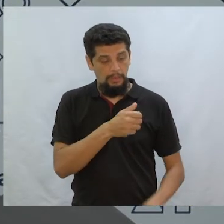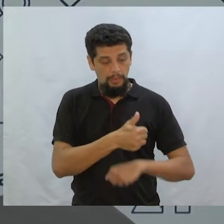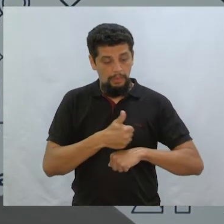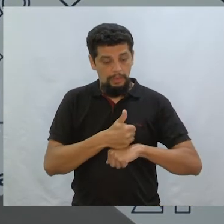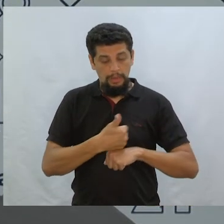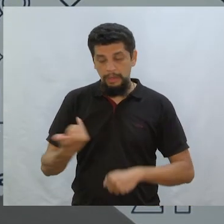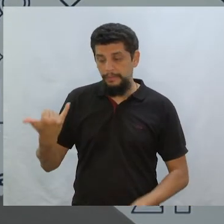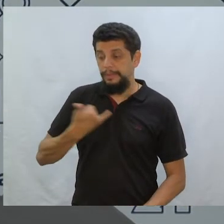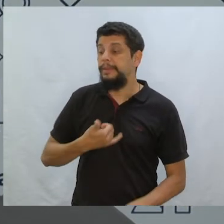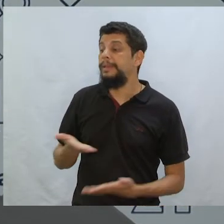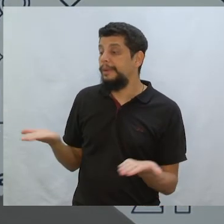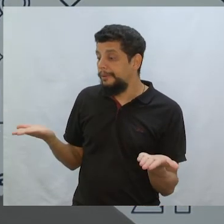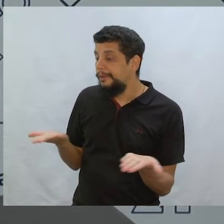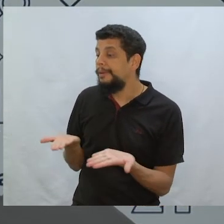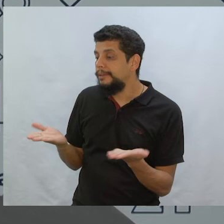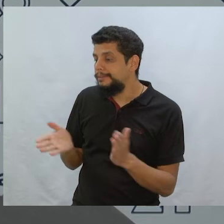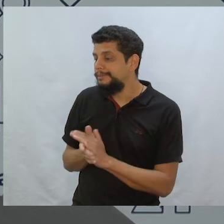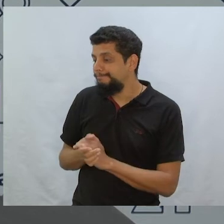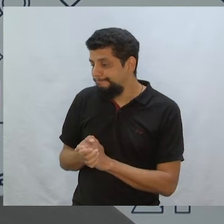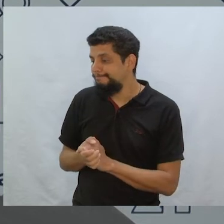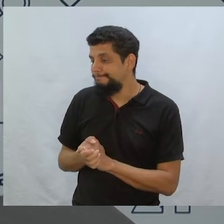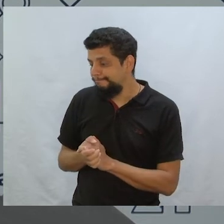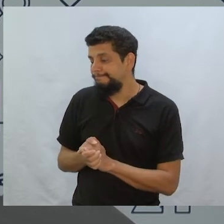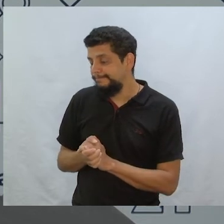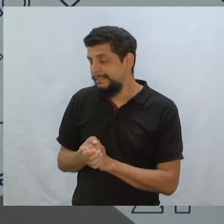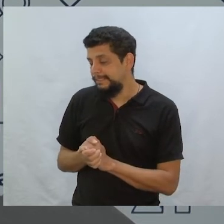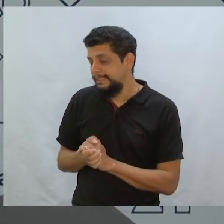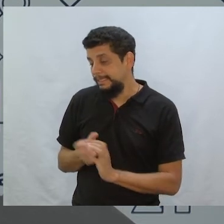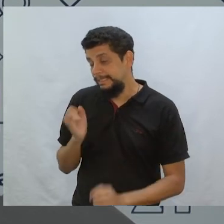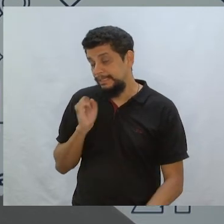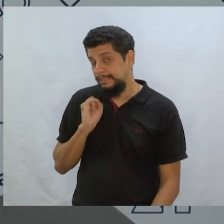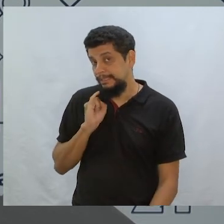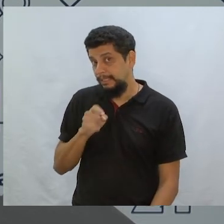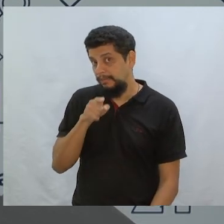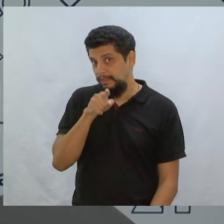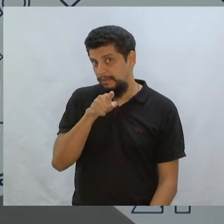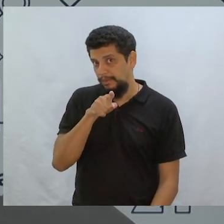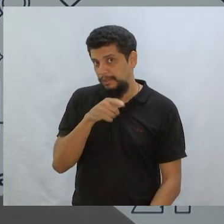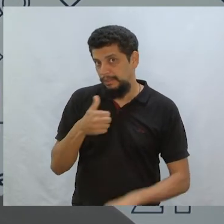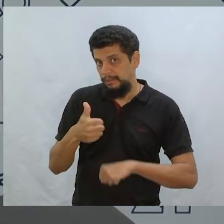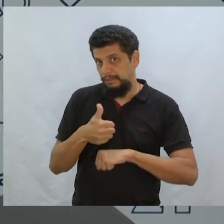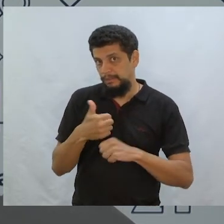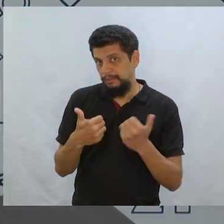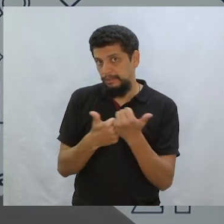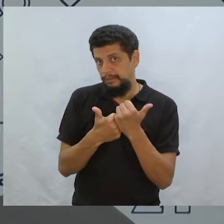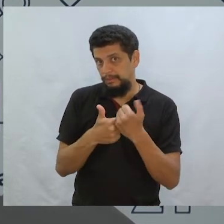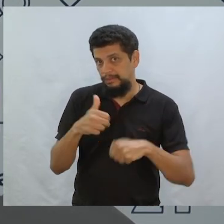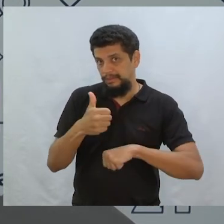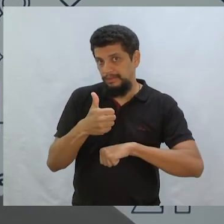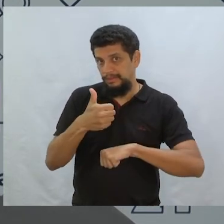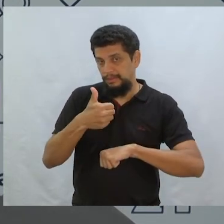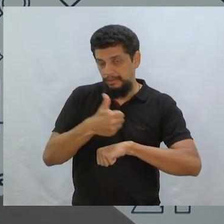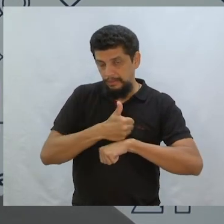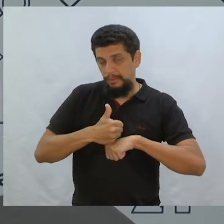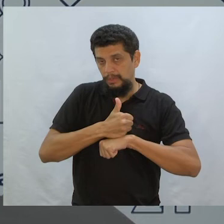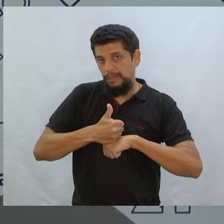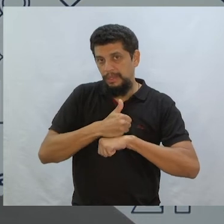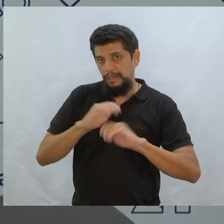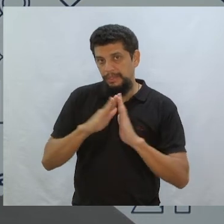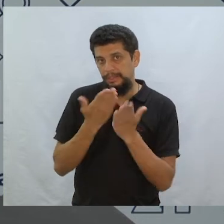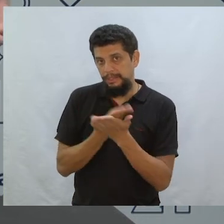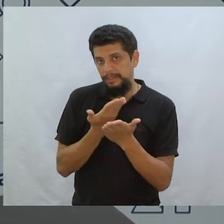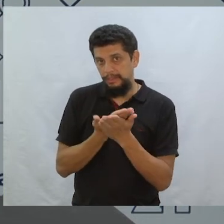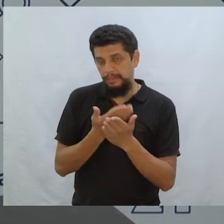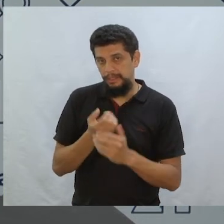disse e agora se você fosse o diretor ou a diretora da escola né